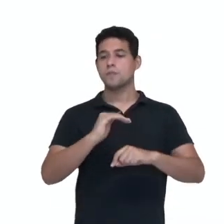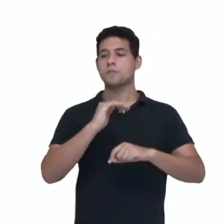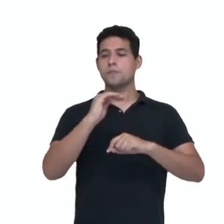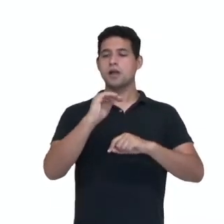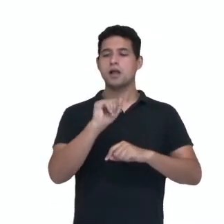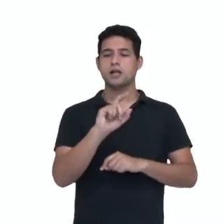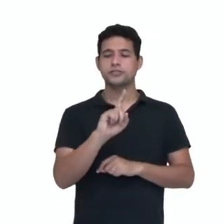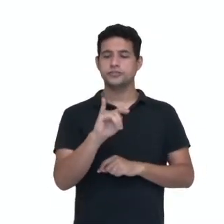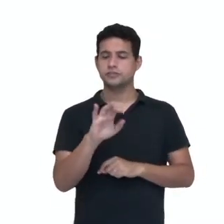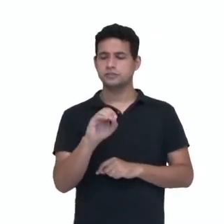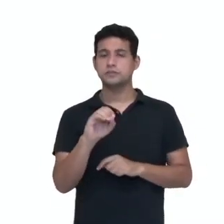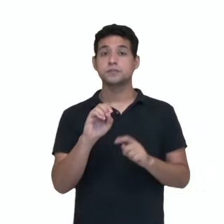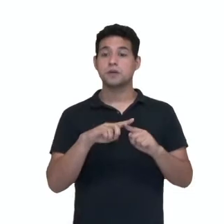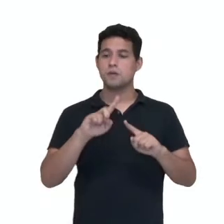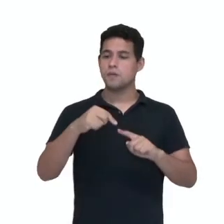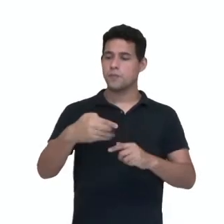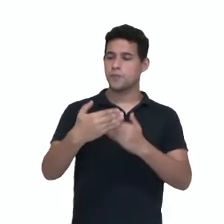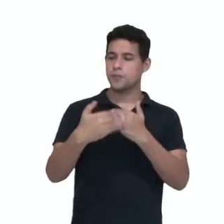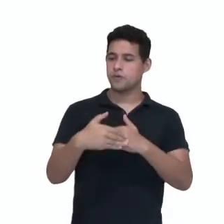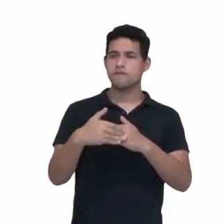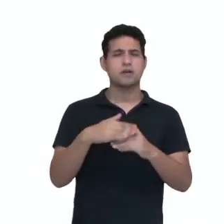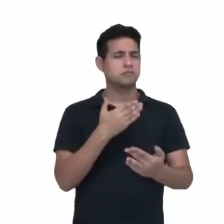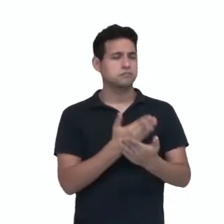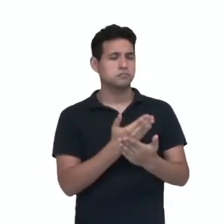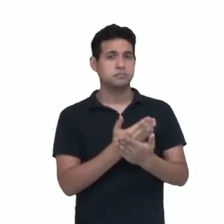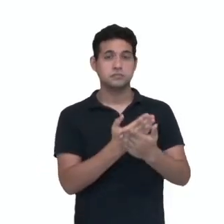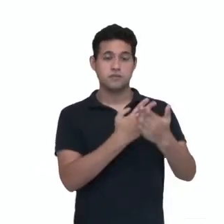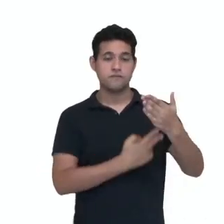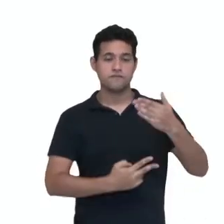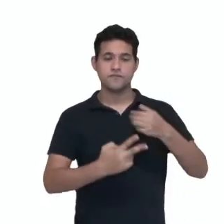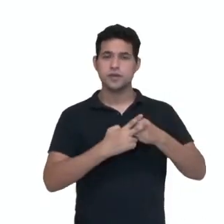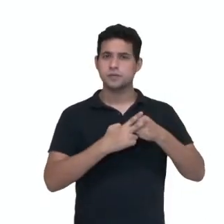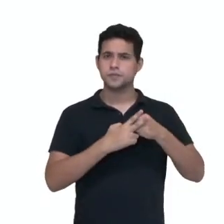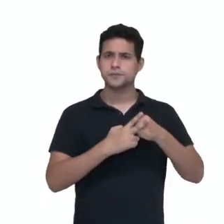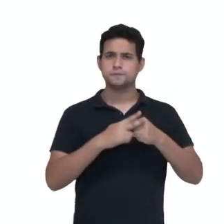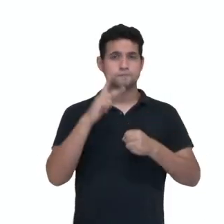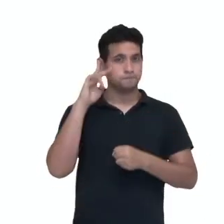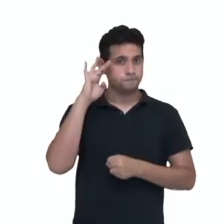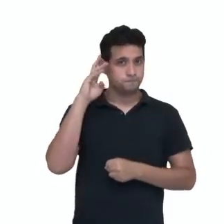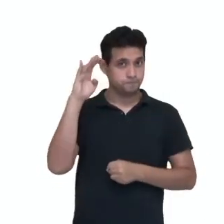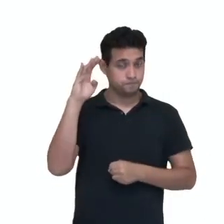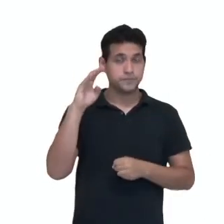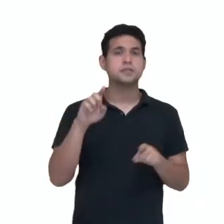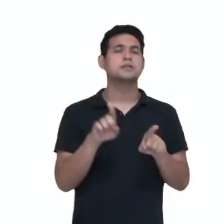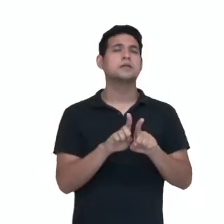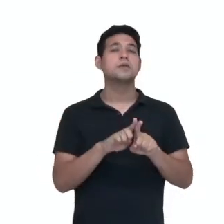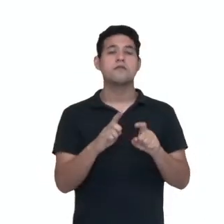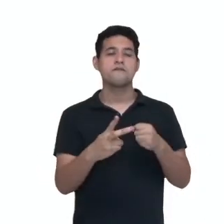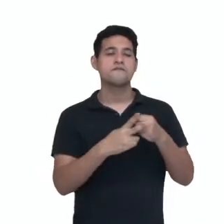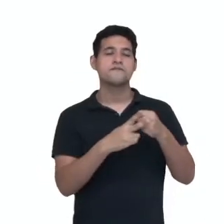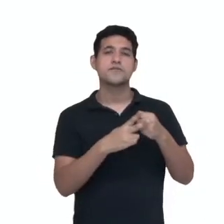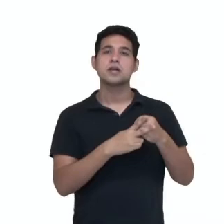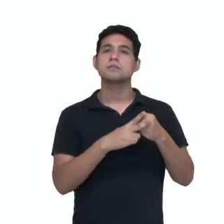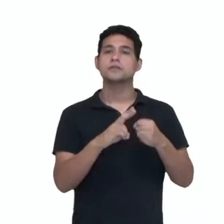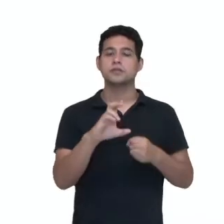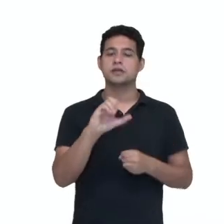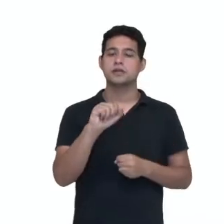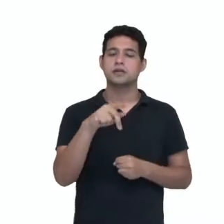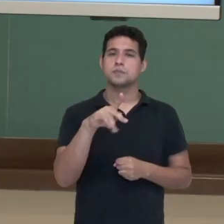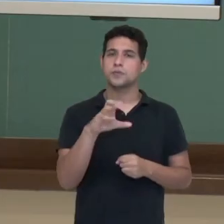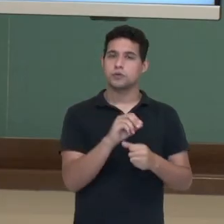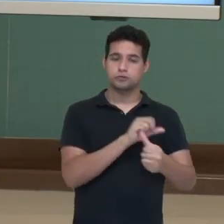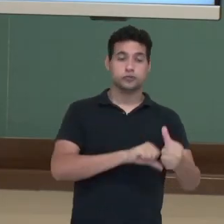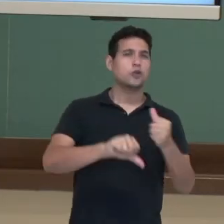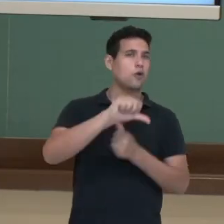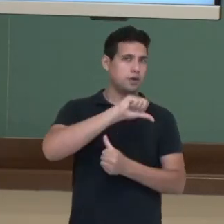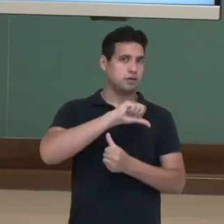aditivos. Ó, para a prova, você vai estudar os verbos reflexivos e os verbos de câmbio,